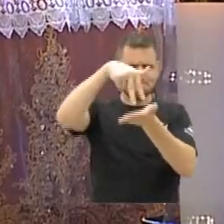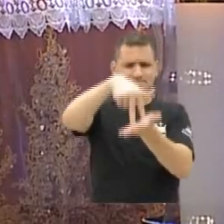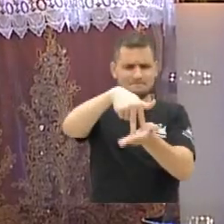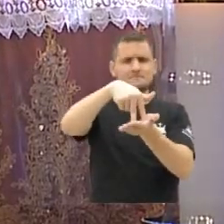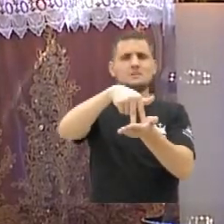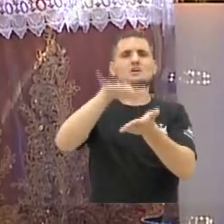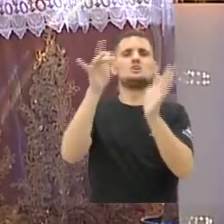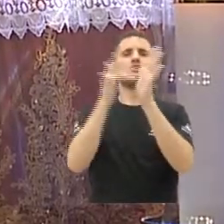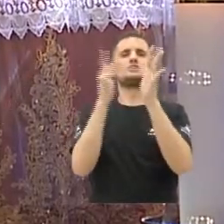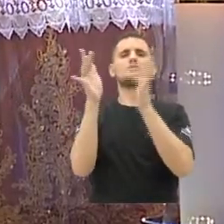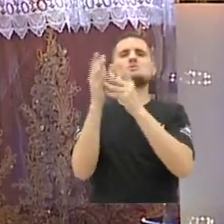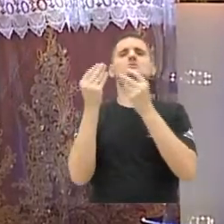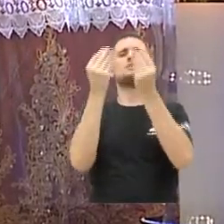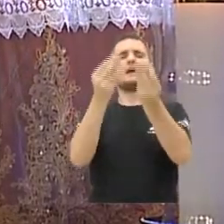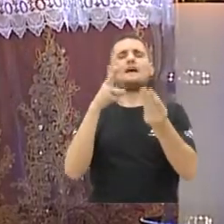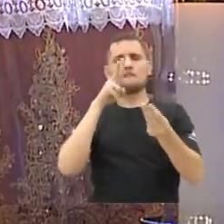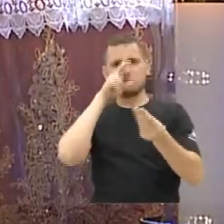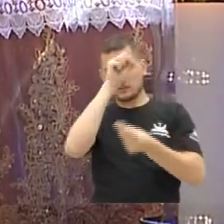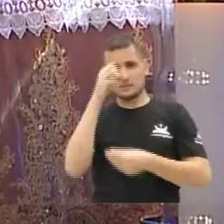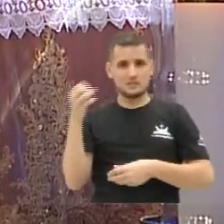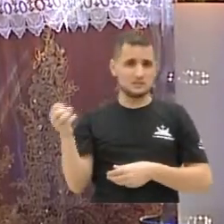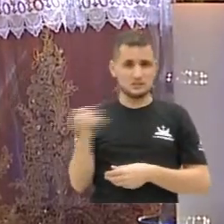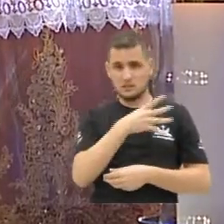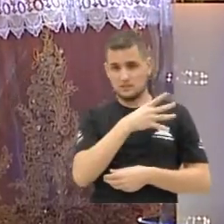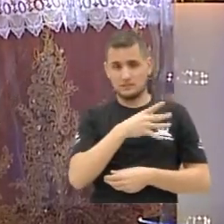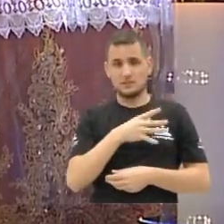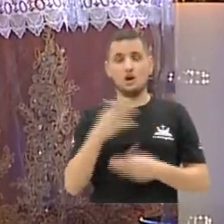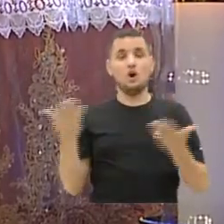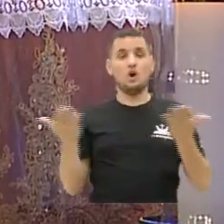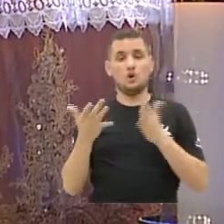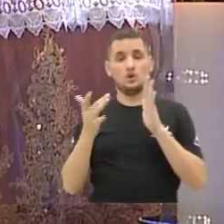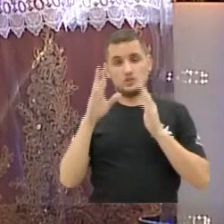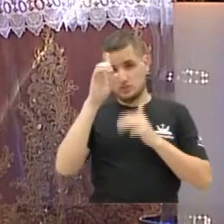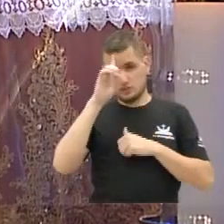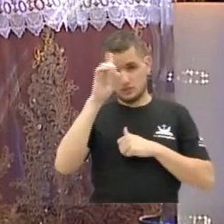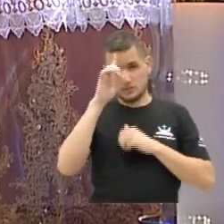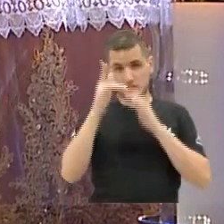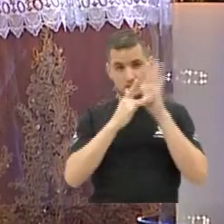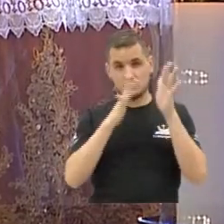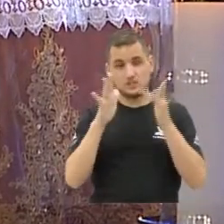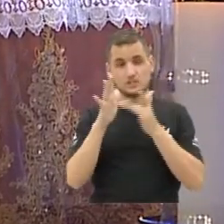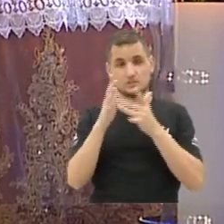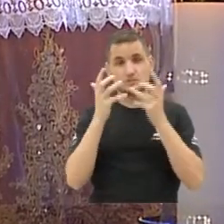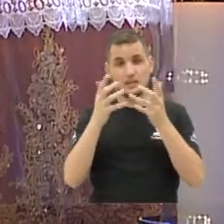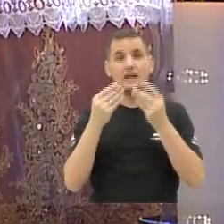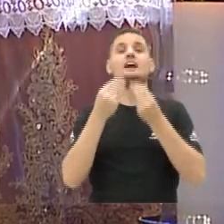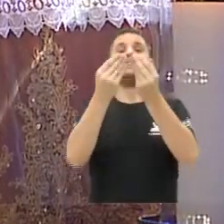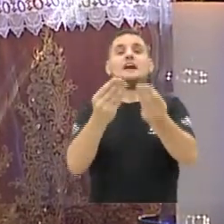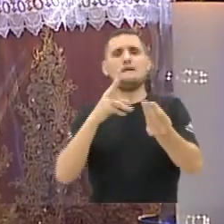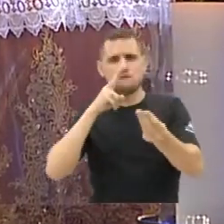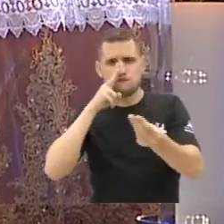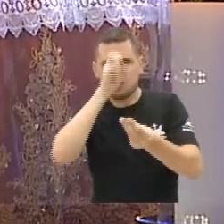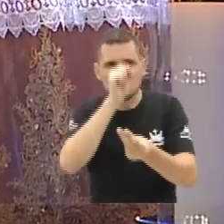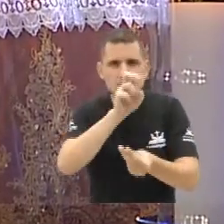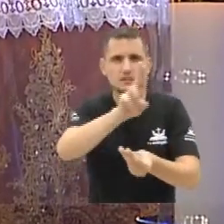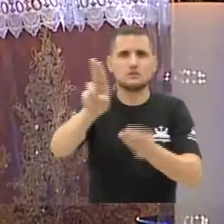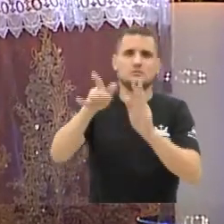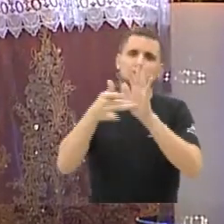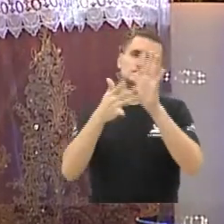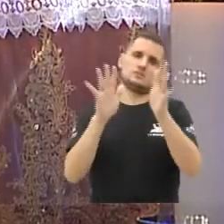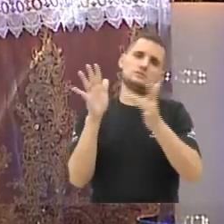força. Hoje é o dia em que Jesus faz você recobrar a sua força, em nome de